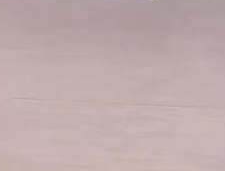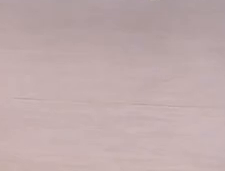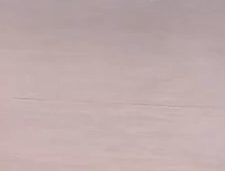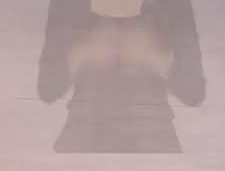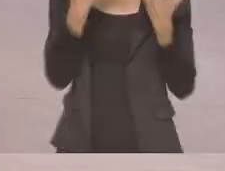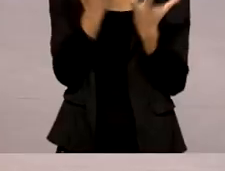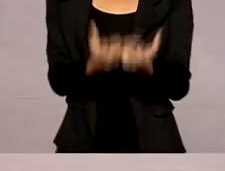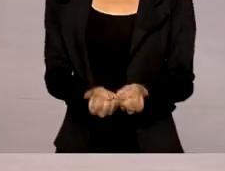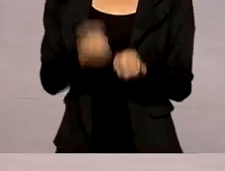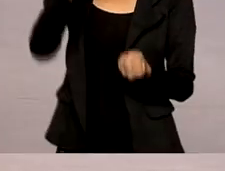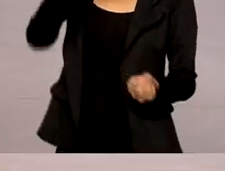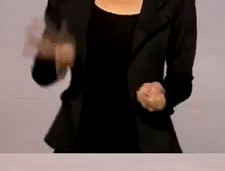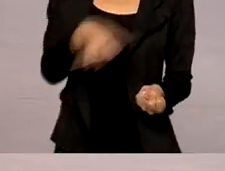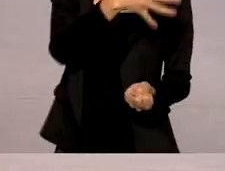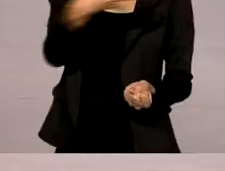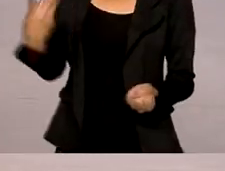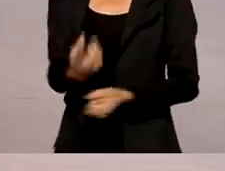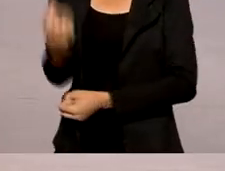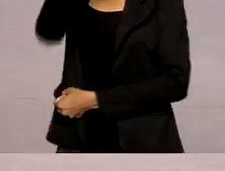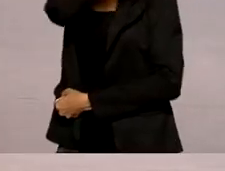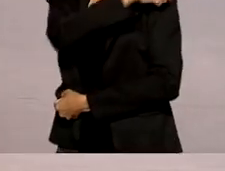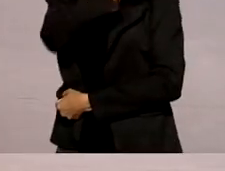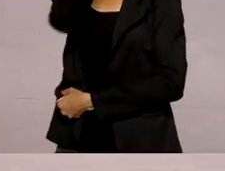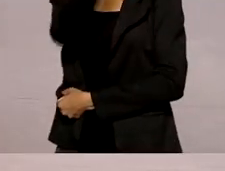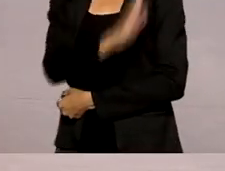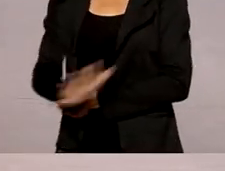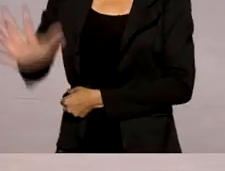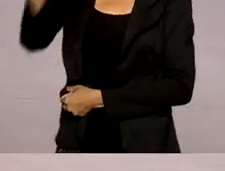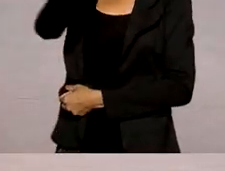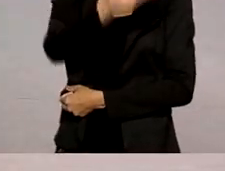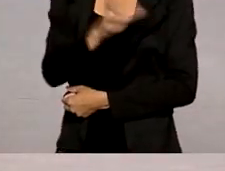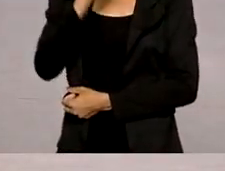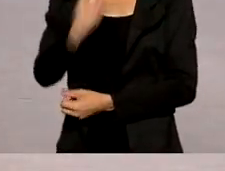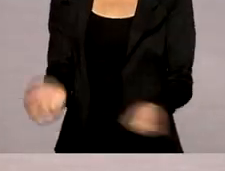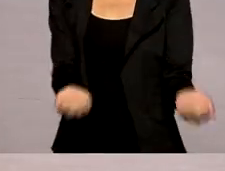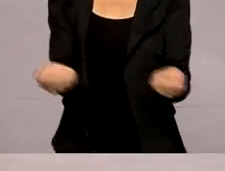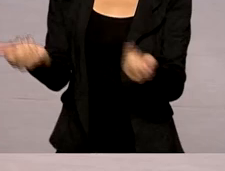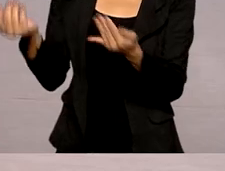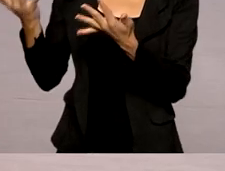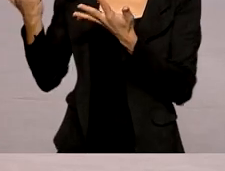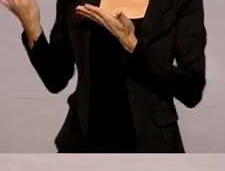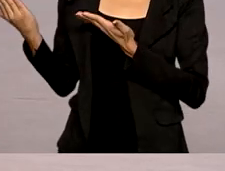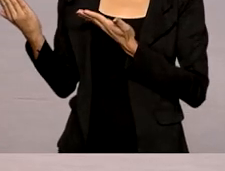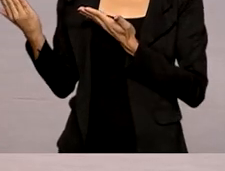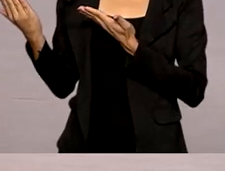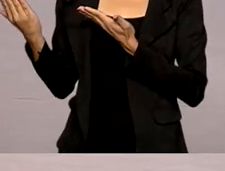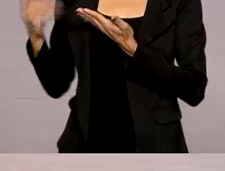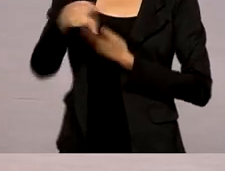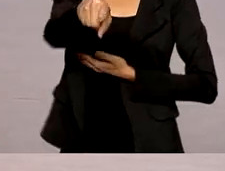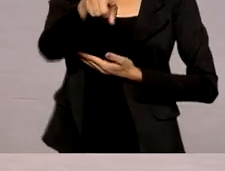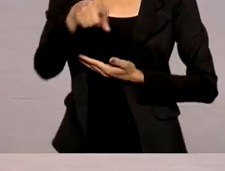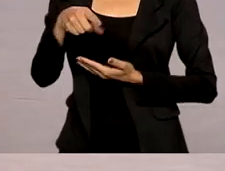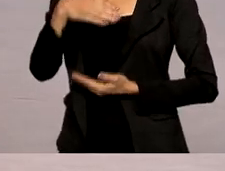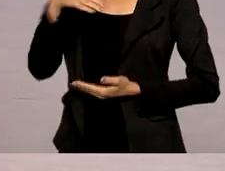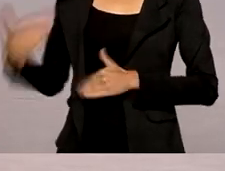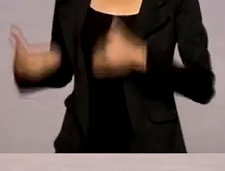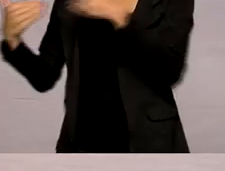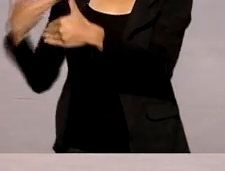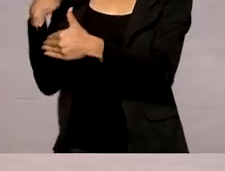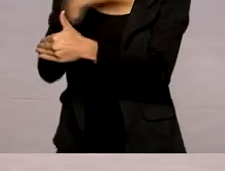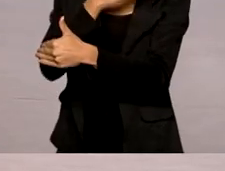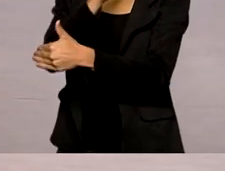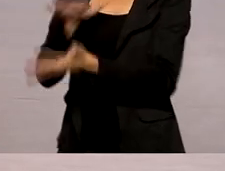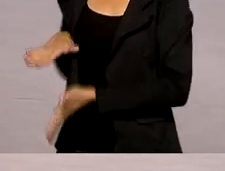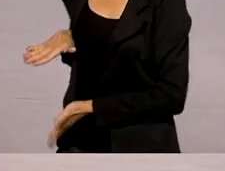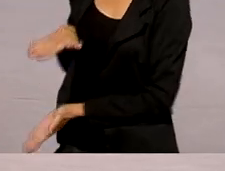Vamos ver agora os números da vacinação pelo Brasil. E eles aparecem agora no nosso telão. O Ministério da Saúde já distribuiu